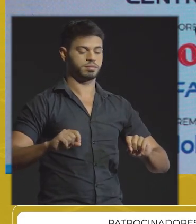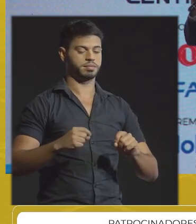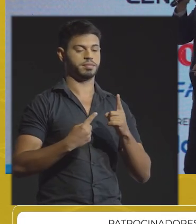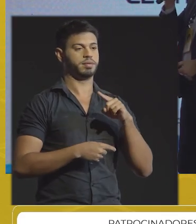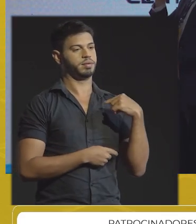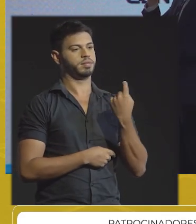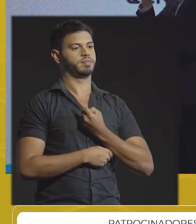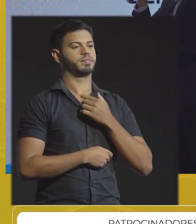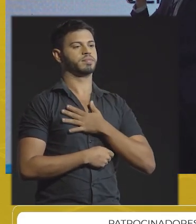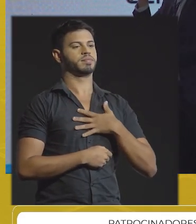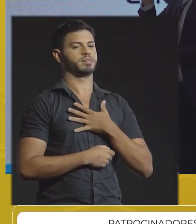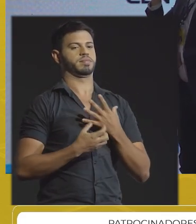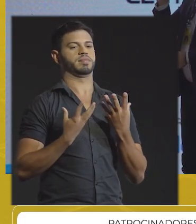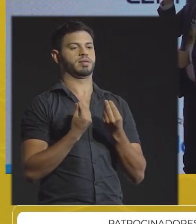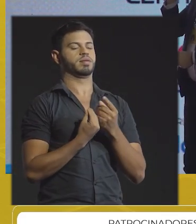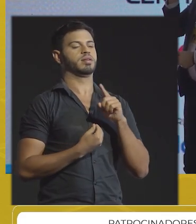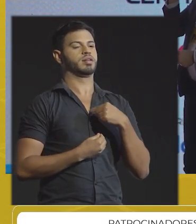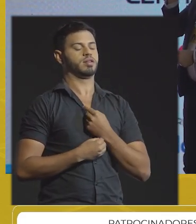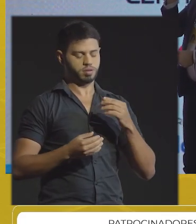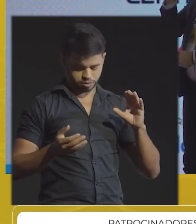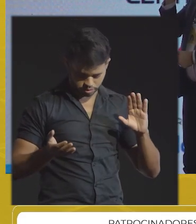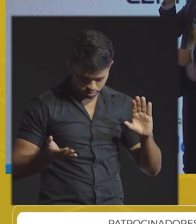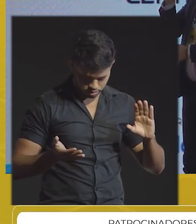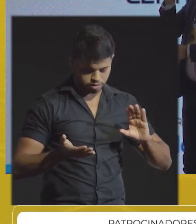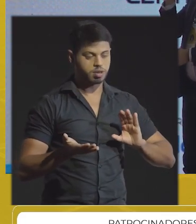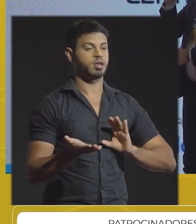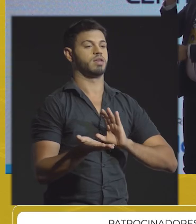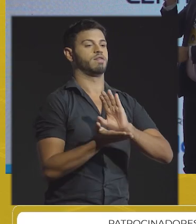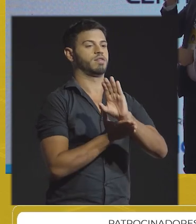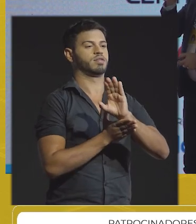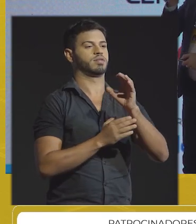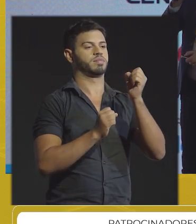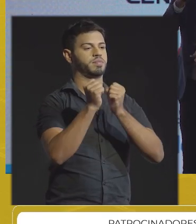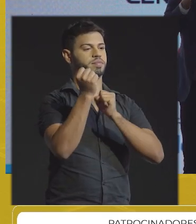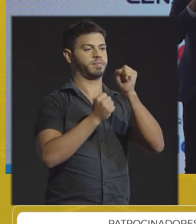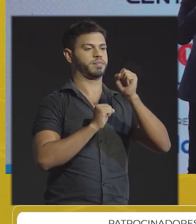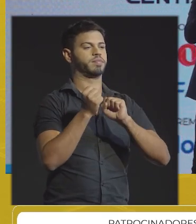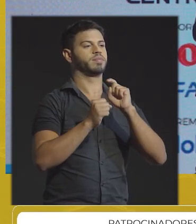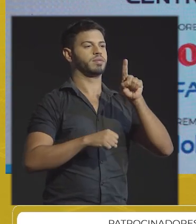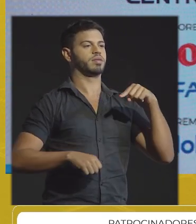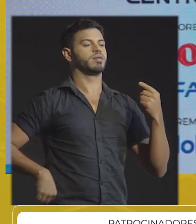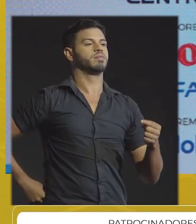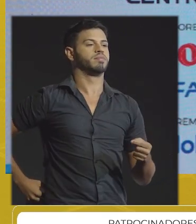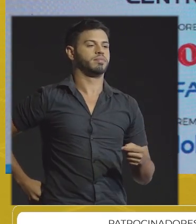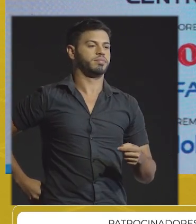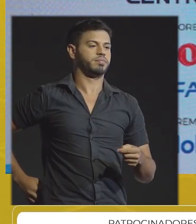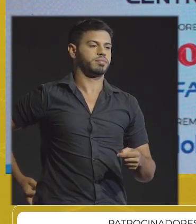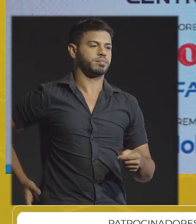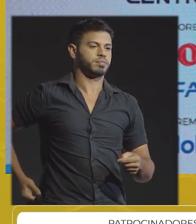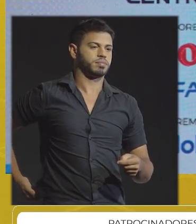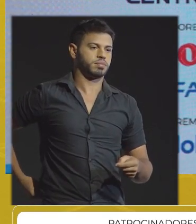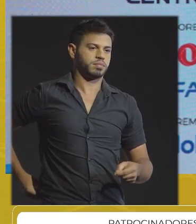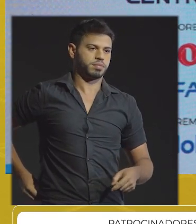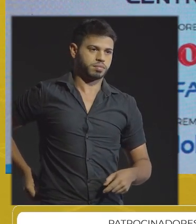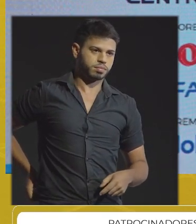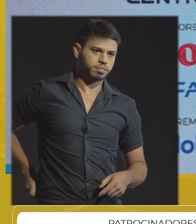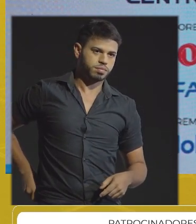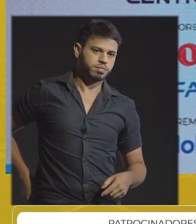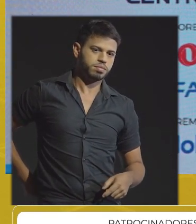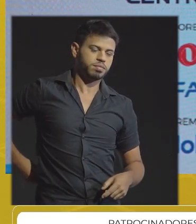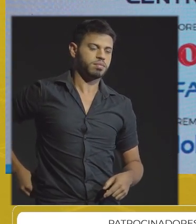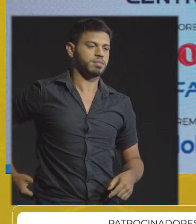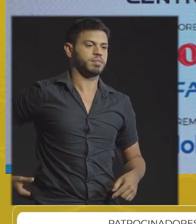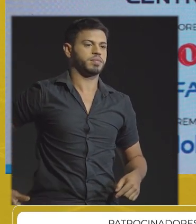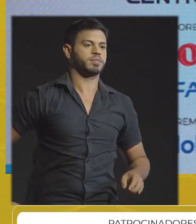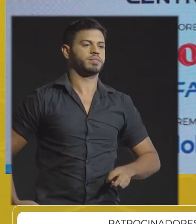gostamos tanto do negócio que nós investimos uma usina logo depois do dobro do tamanho de 6.5 MW pico com